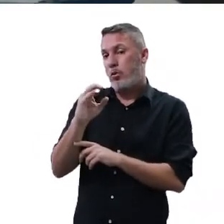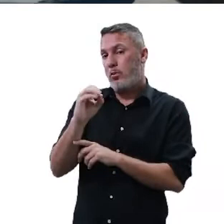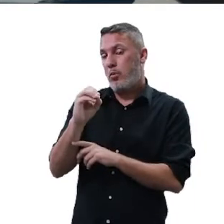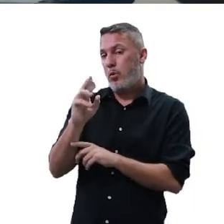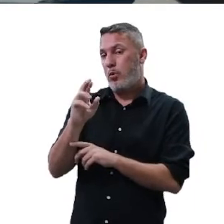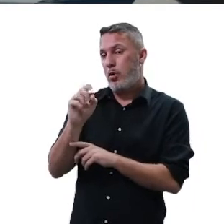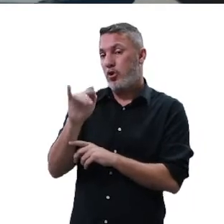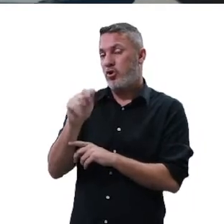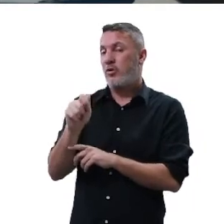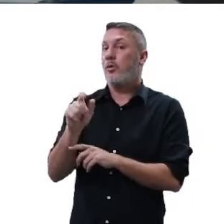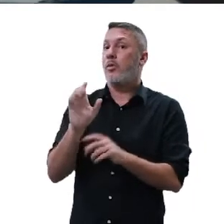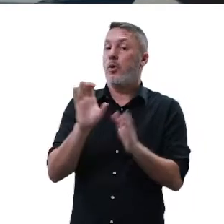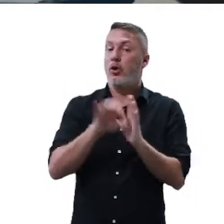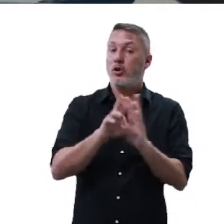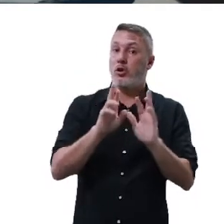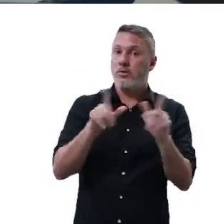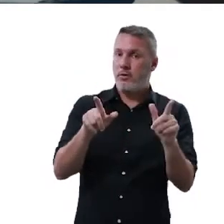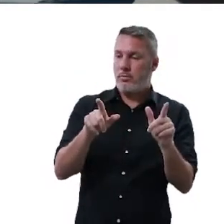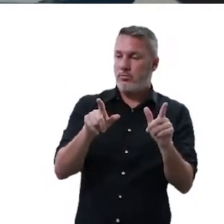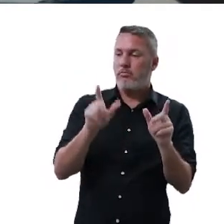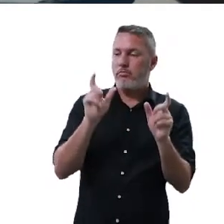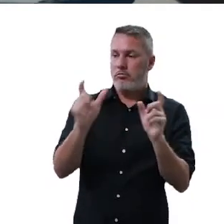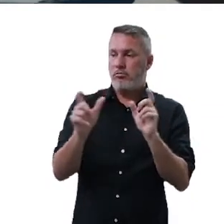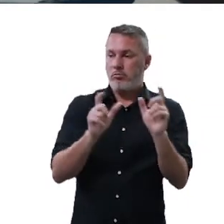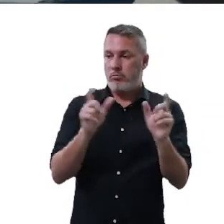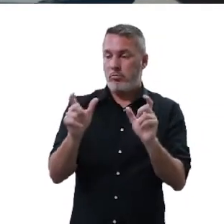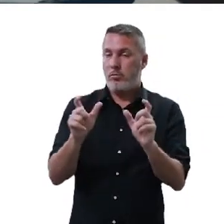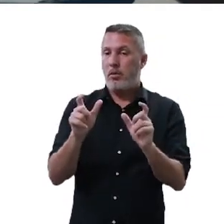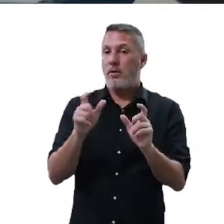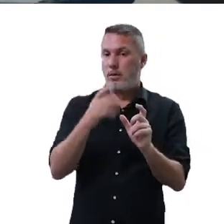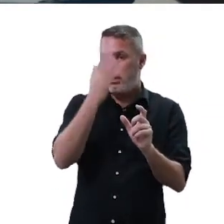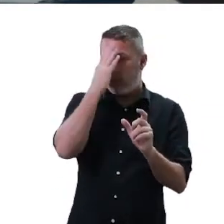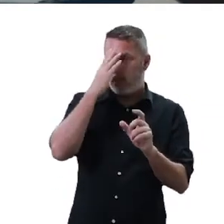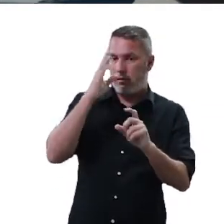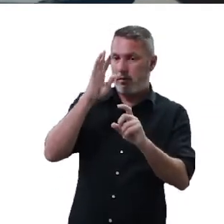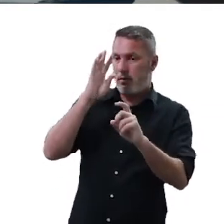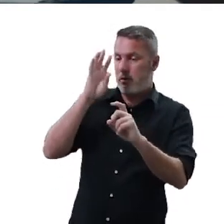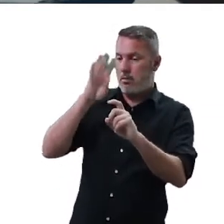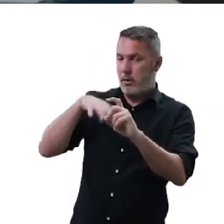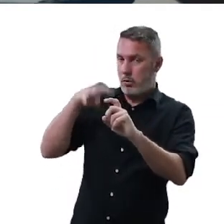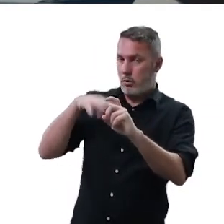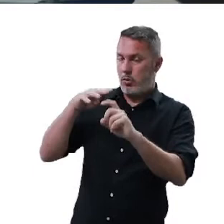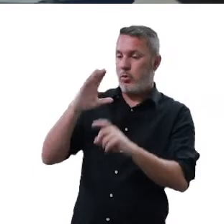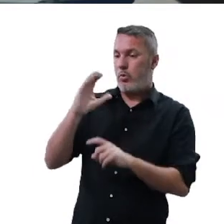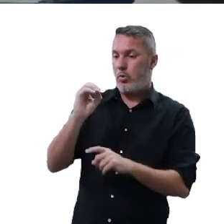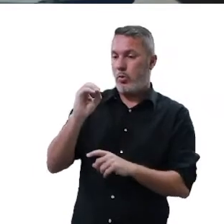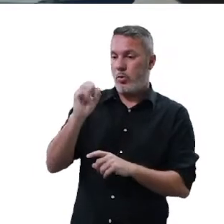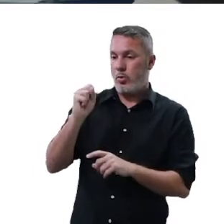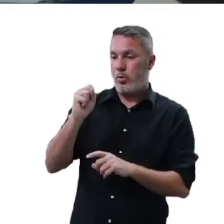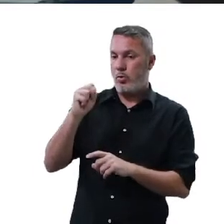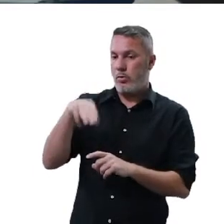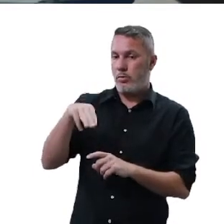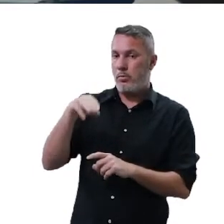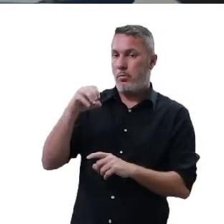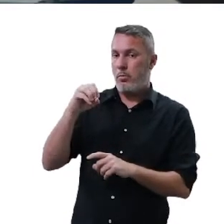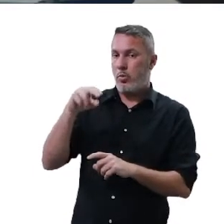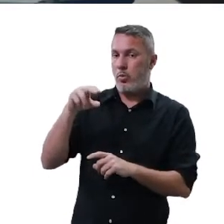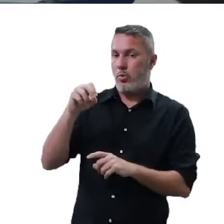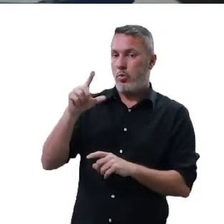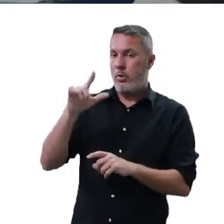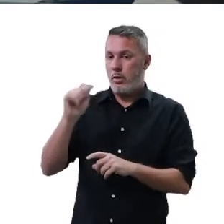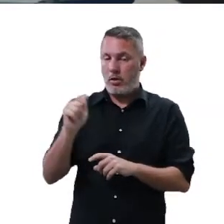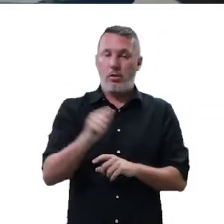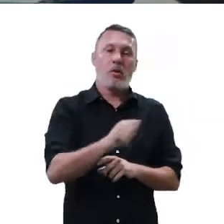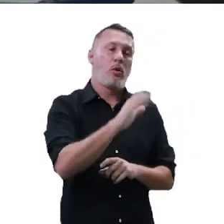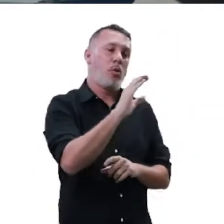se parecem, mas não significam as mesmas coisas. São dois conceitos um pouquinho diferentes. Então, no mito, nós temos cosmogonia. Na